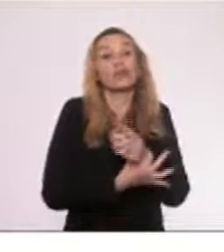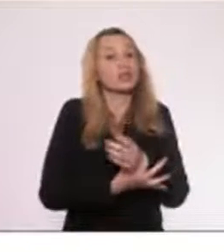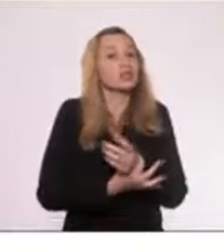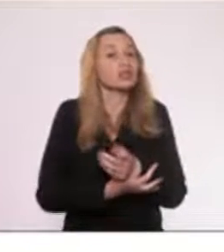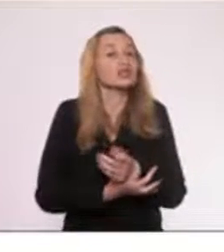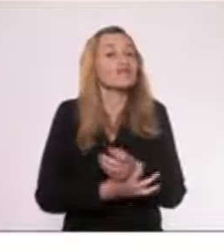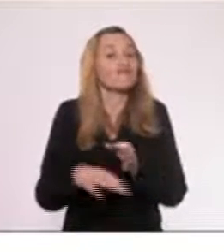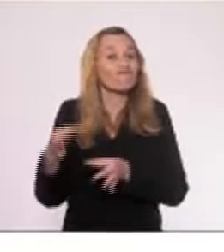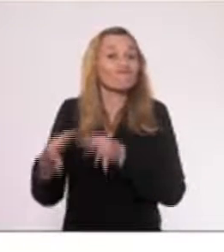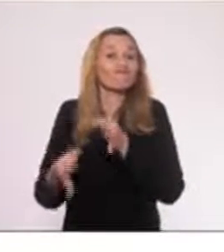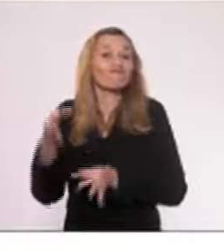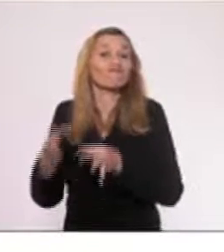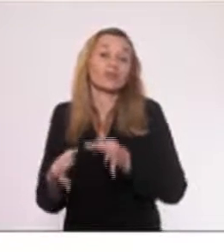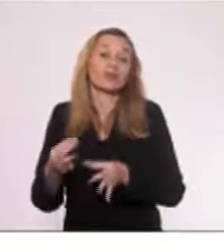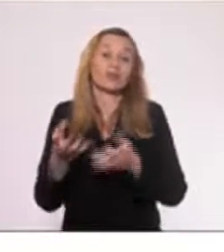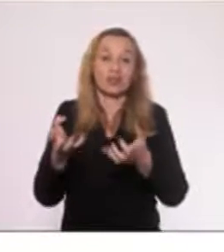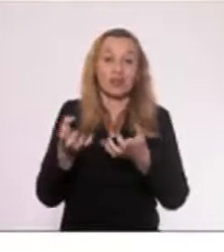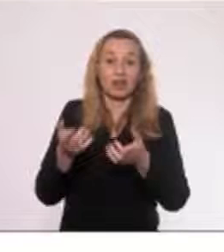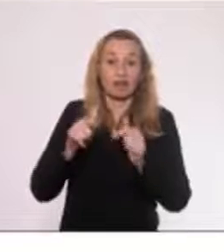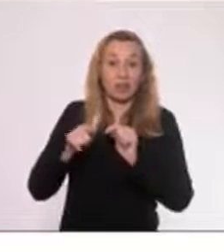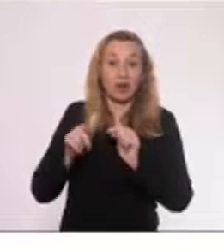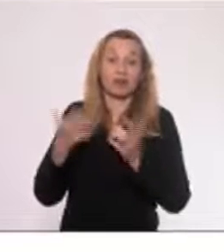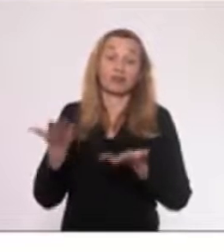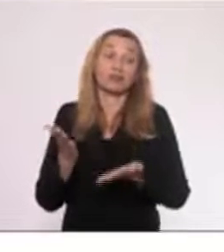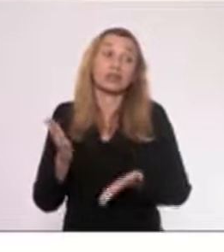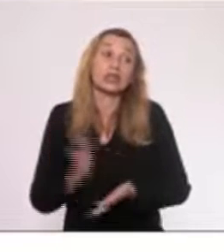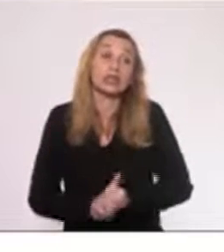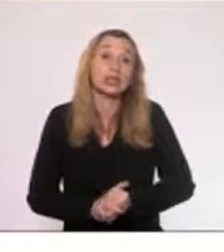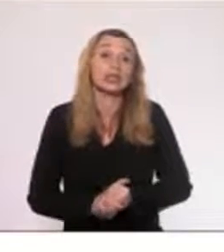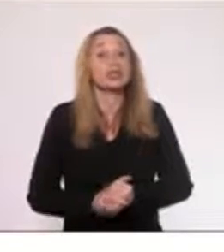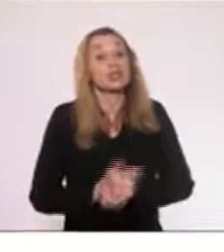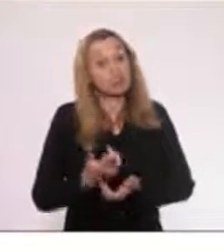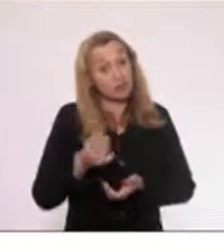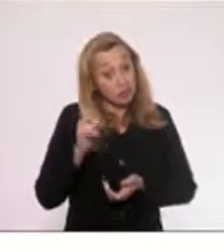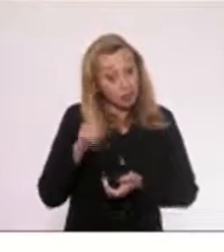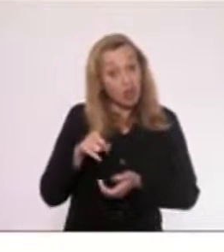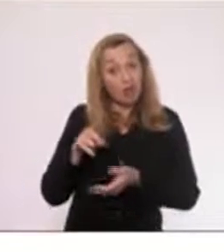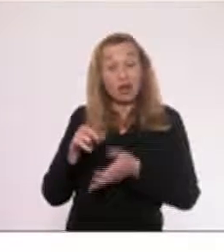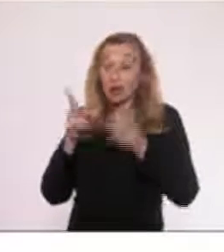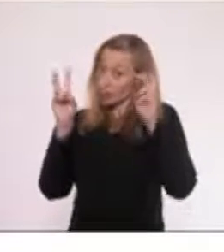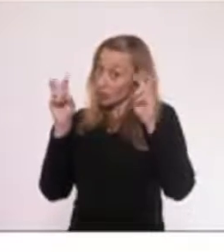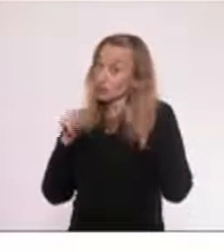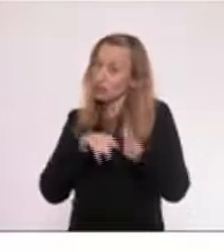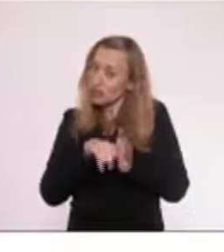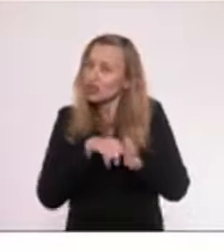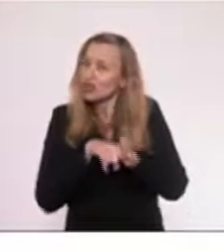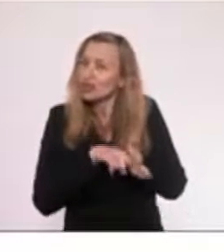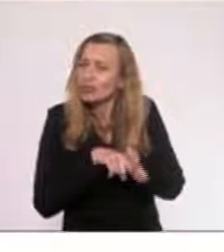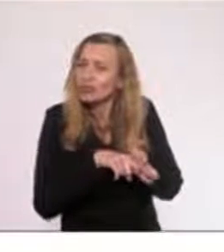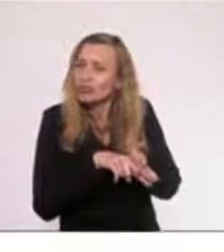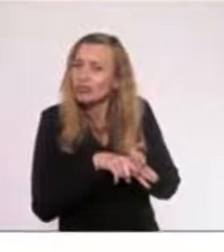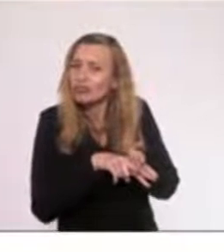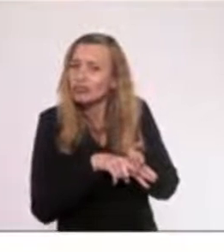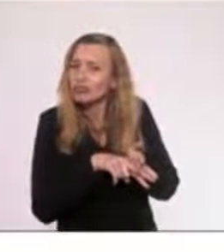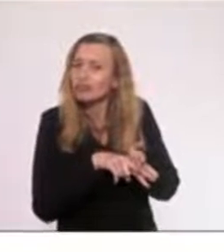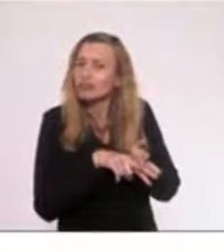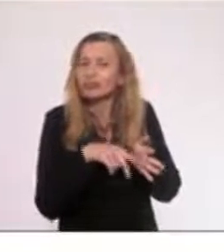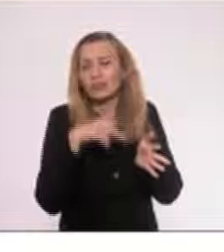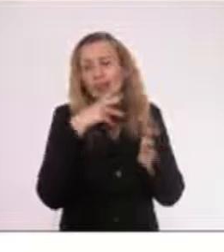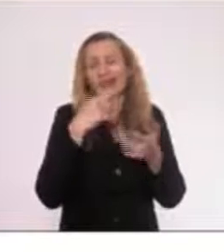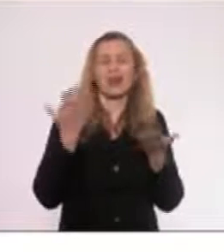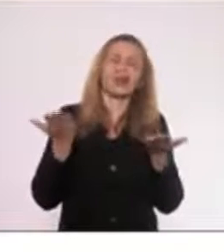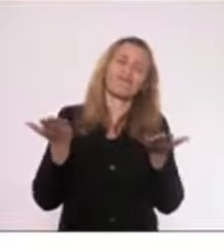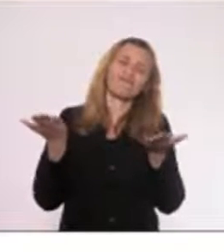serviço. Isso não seria caso para uma investigação, para uma fiscalização desse parlamento?